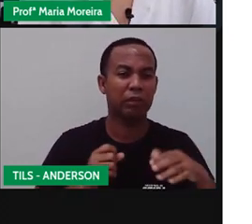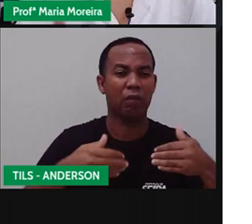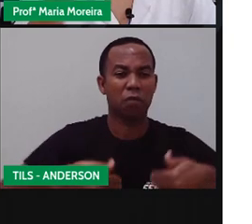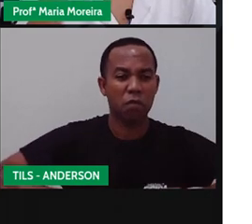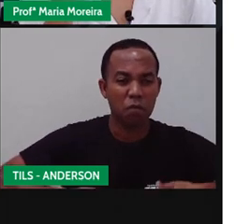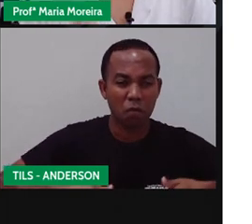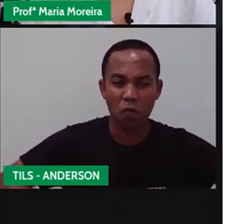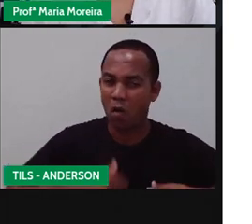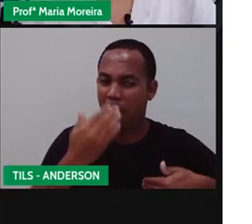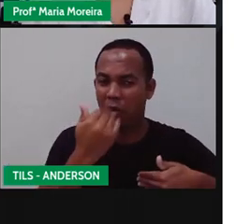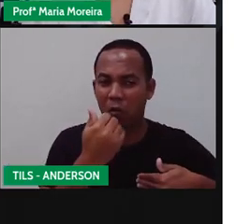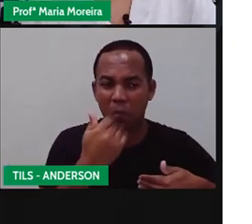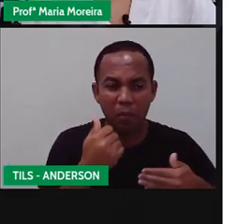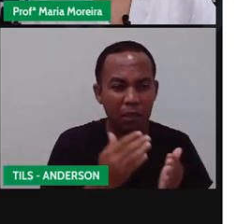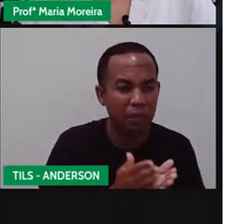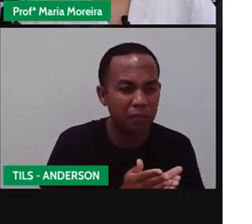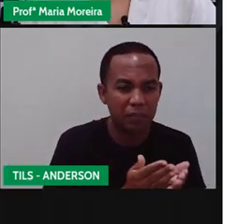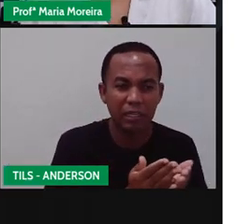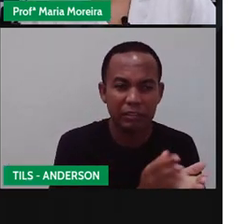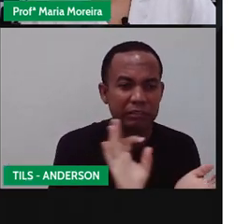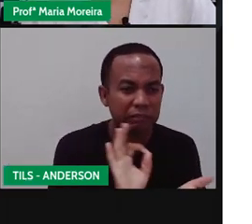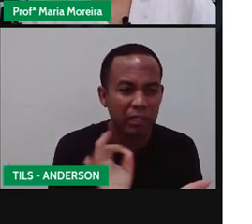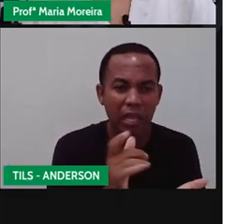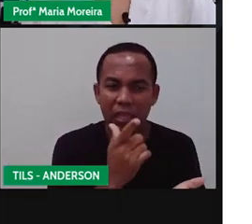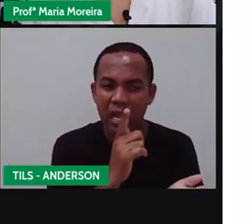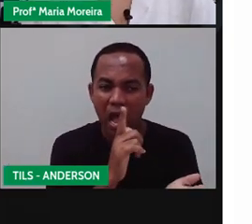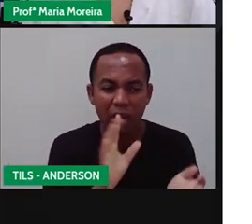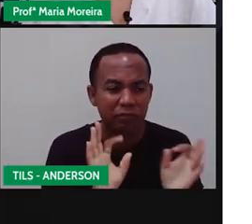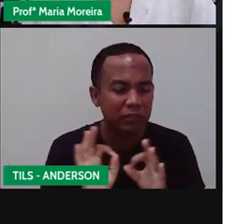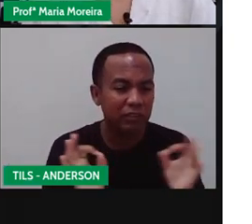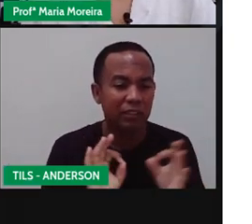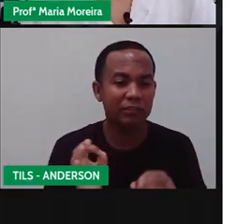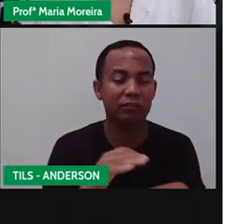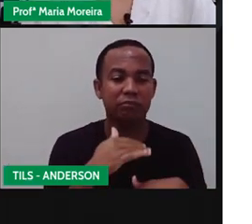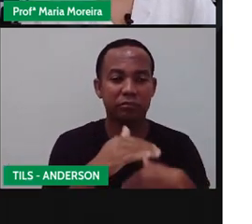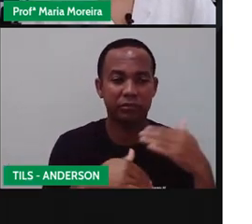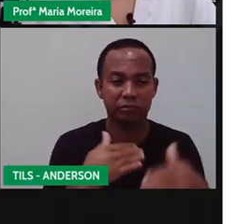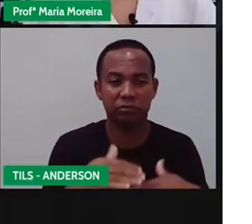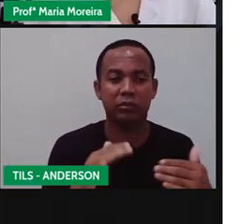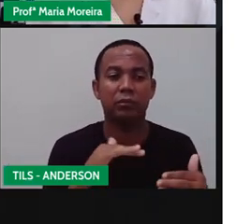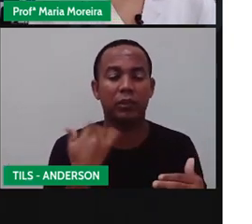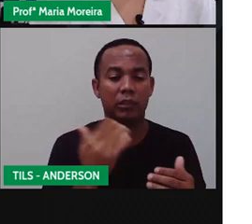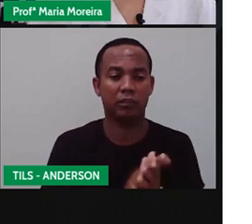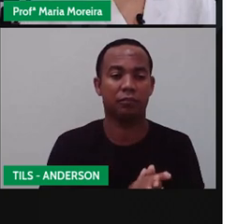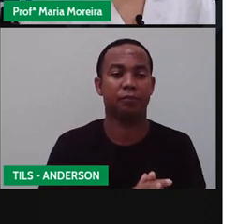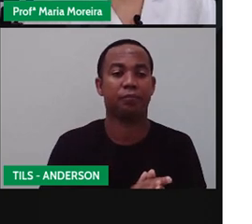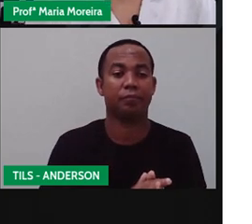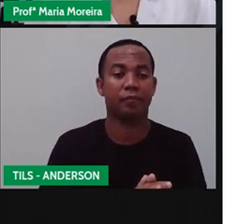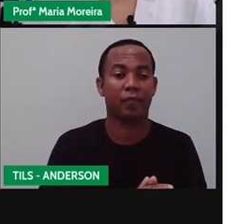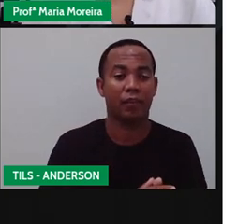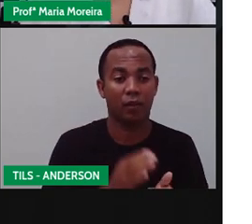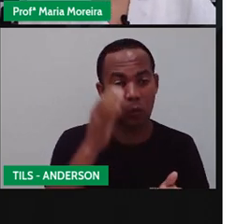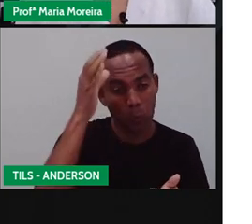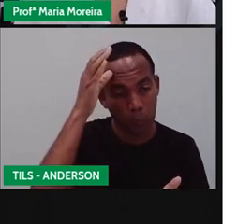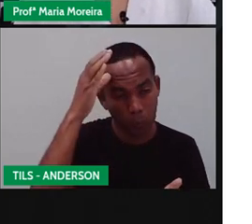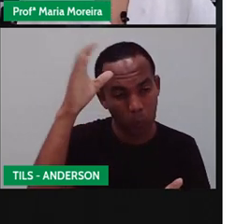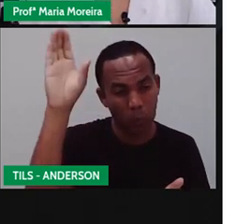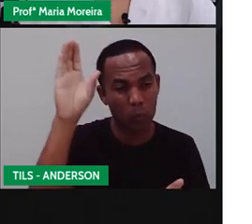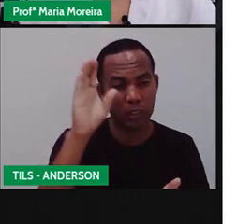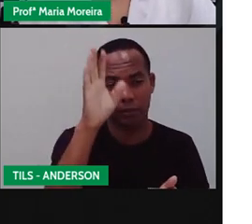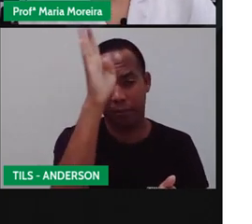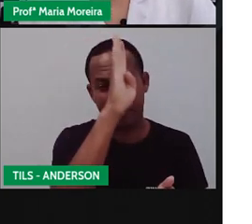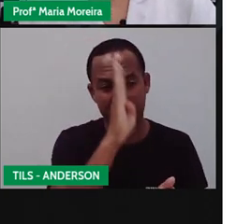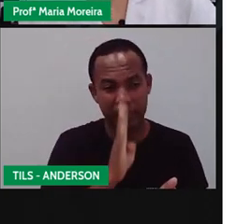fome, o quê? Durante a viagem, né? Assim, a cultura brasileira, ela ficou marcada